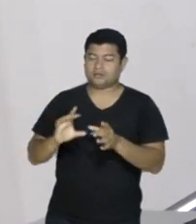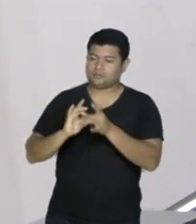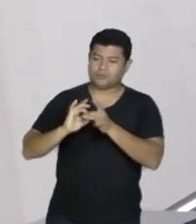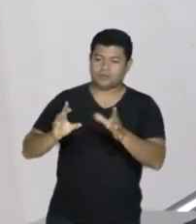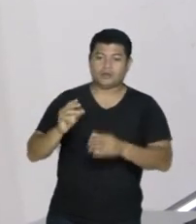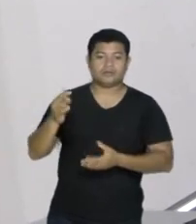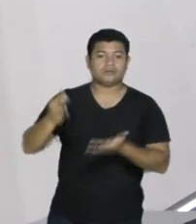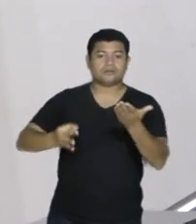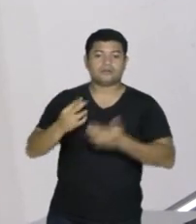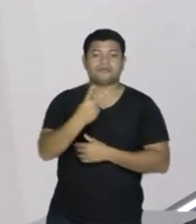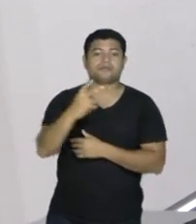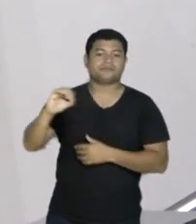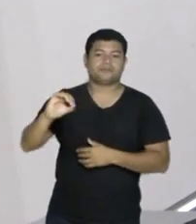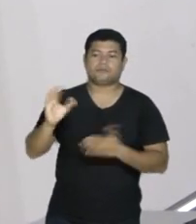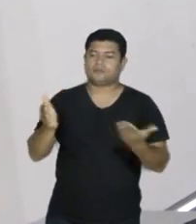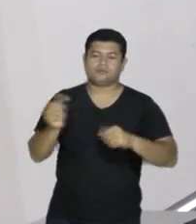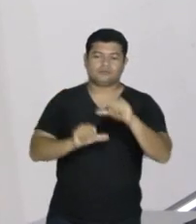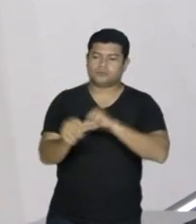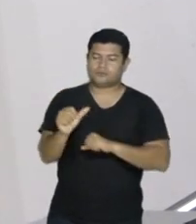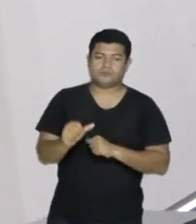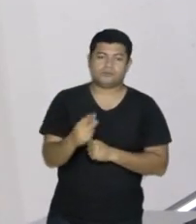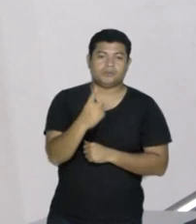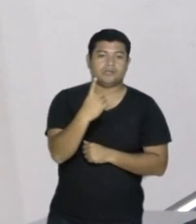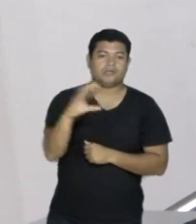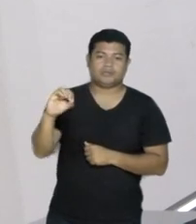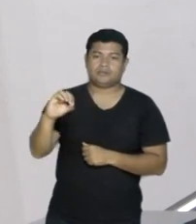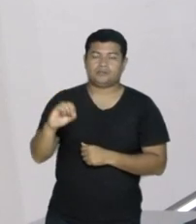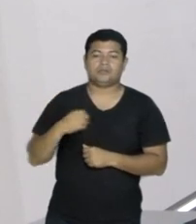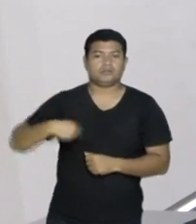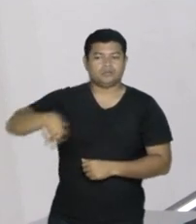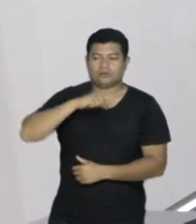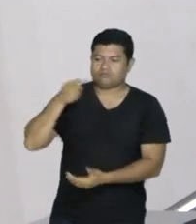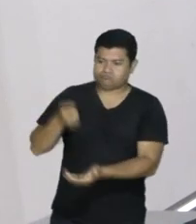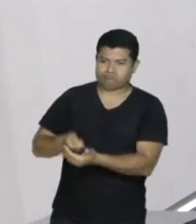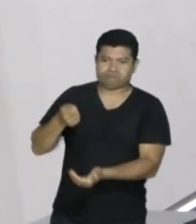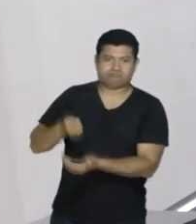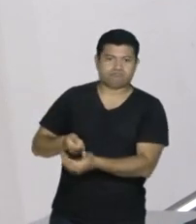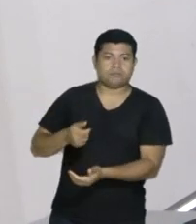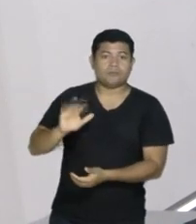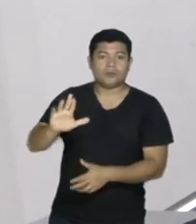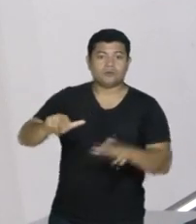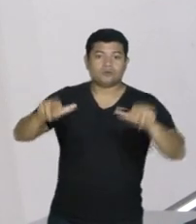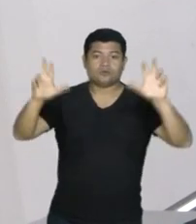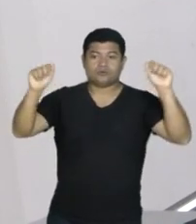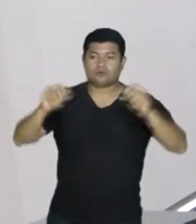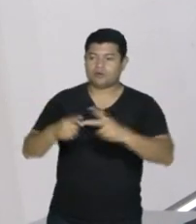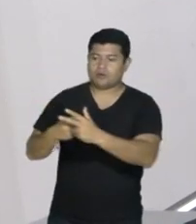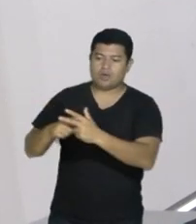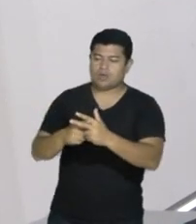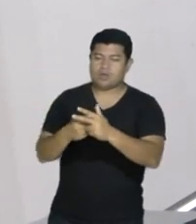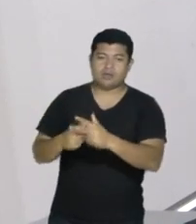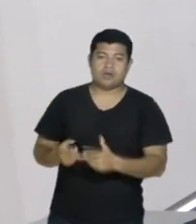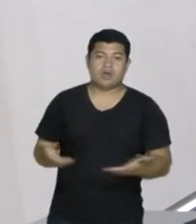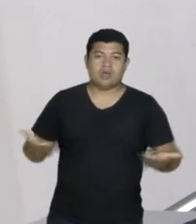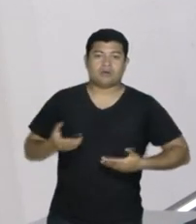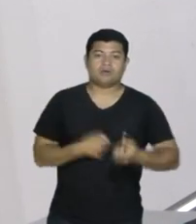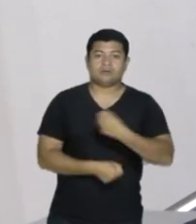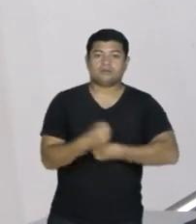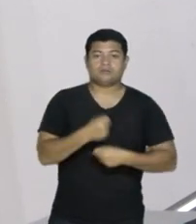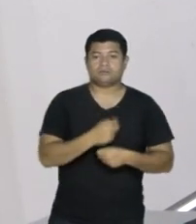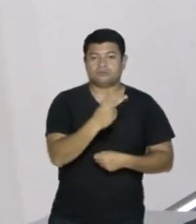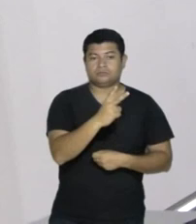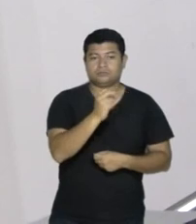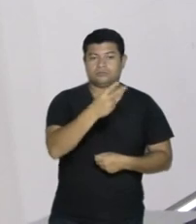de lado foi cobrado novamente e nada foi feito e em 2023 agora com a situação precária